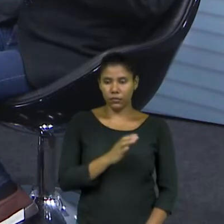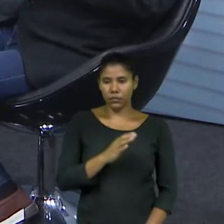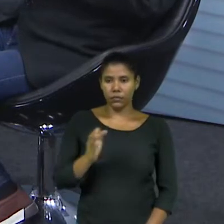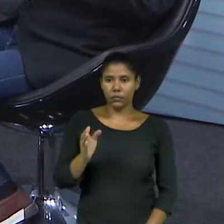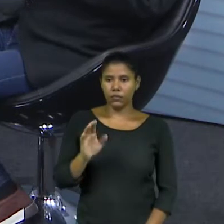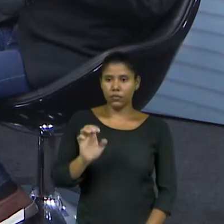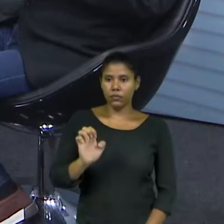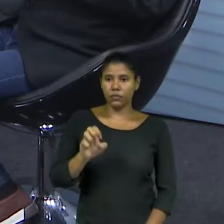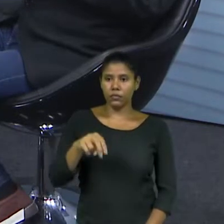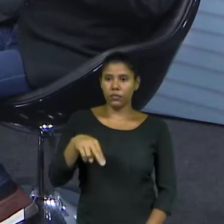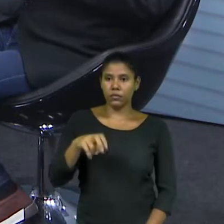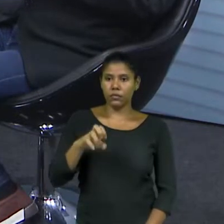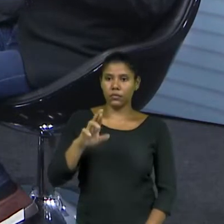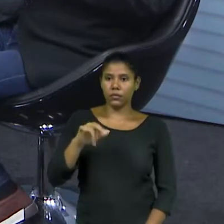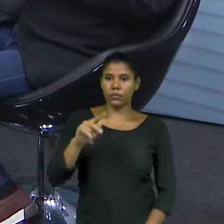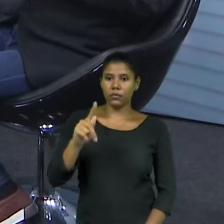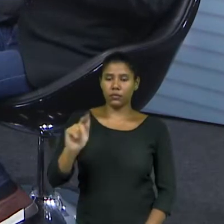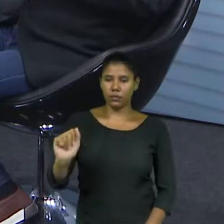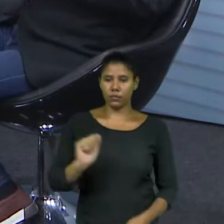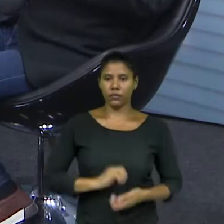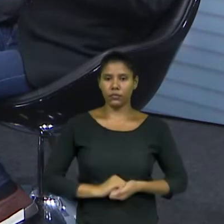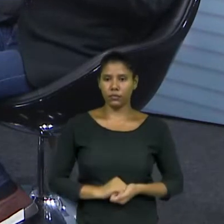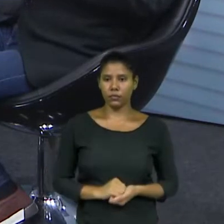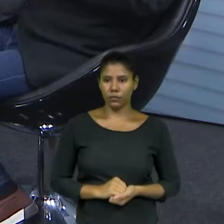Queiroz, gente de gestão.